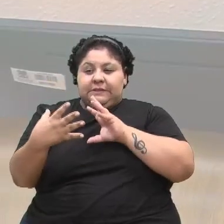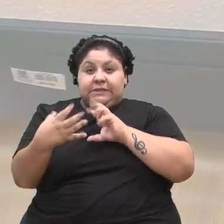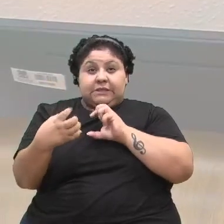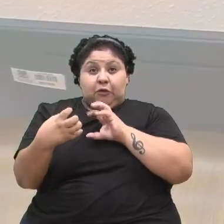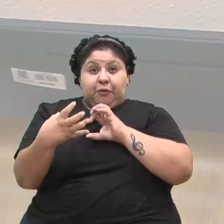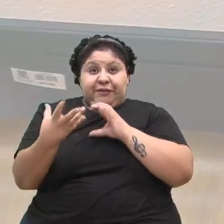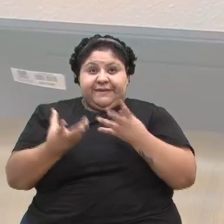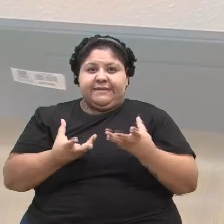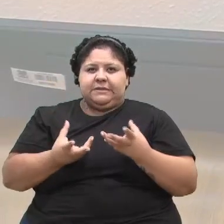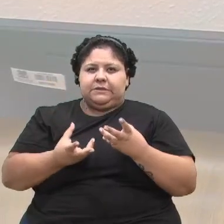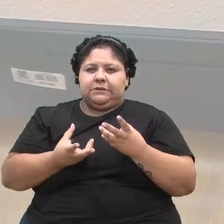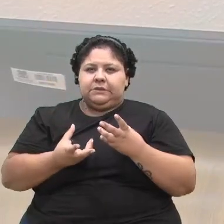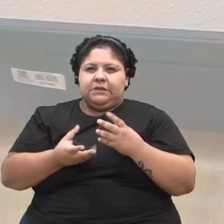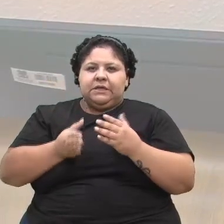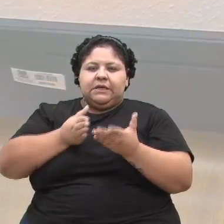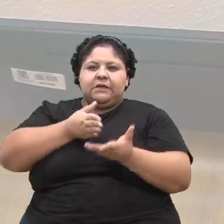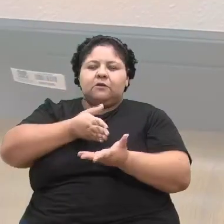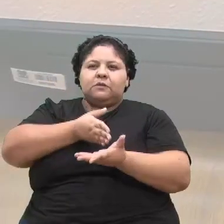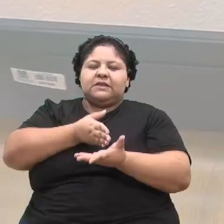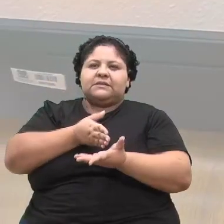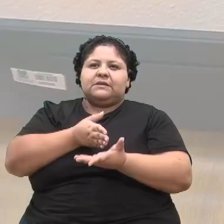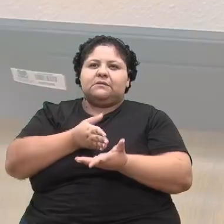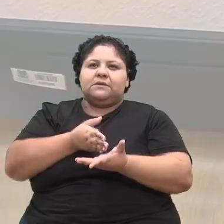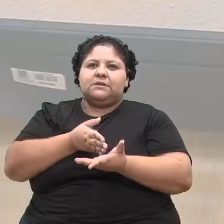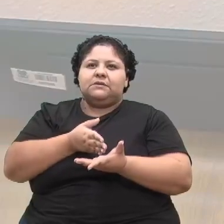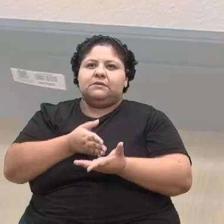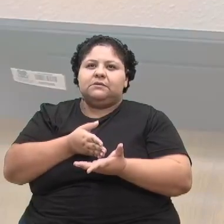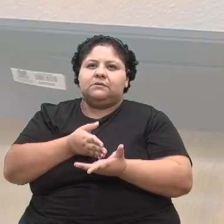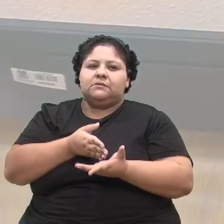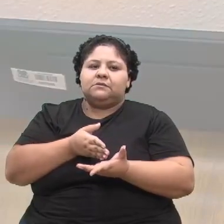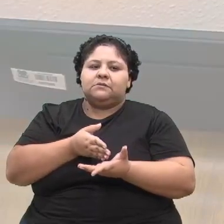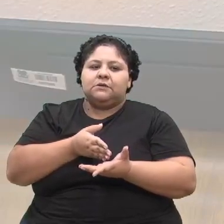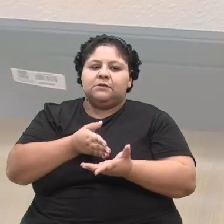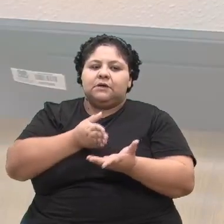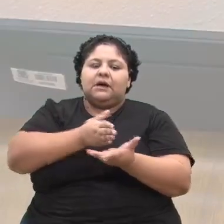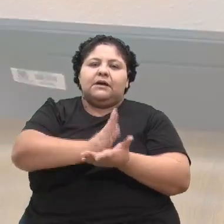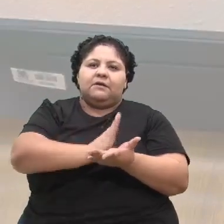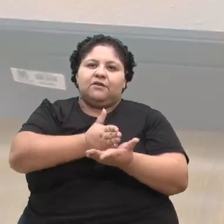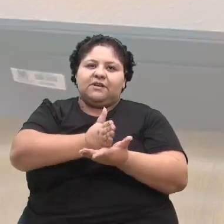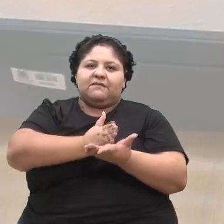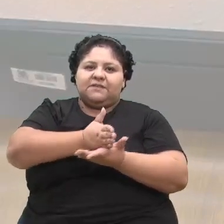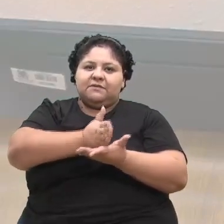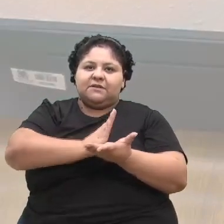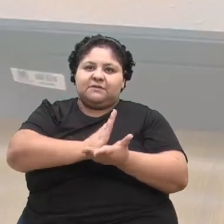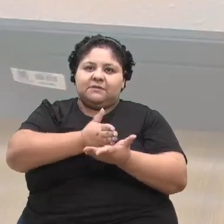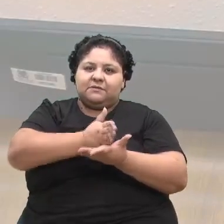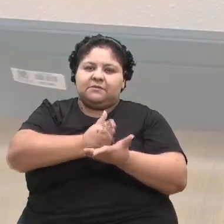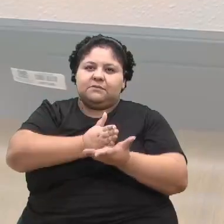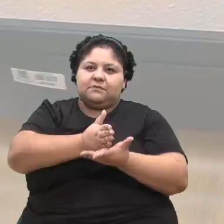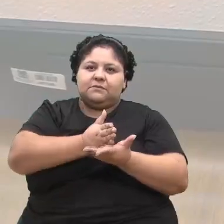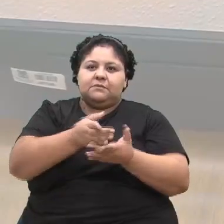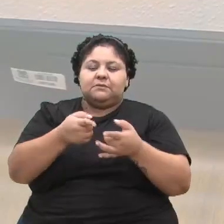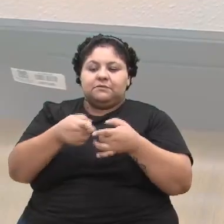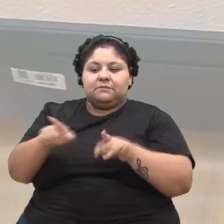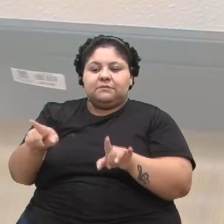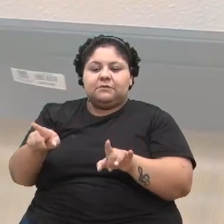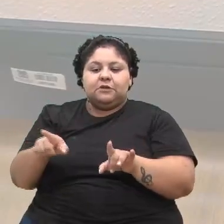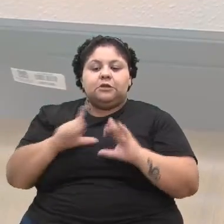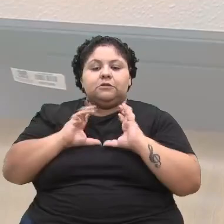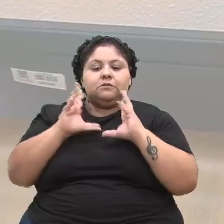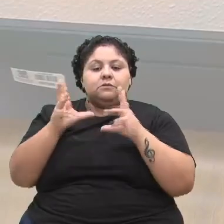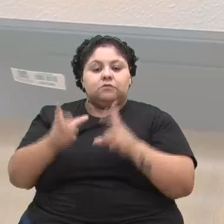bastante, às vezes, tristeza, né? Porque as cobranças são muitas, a pressão é grande, mas